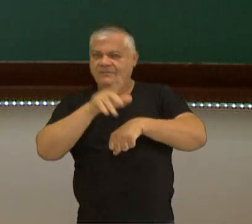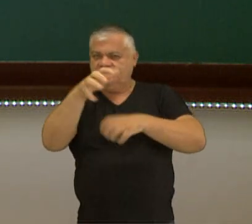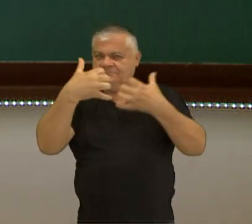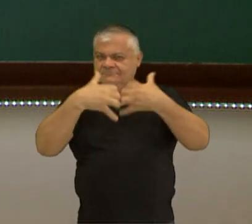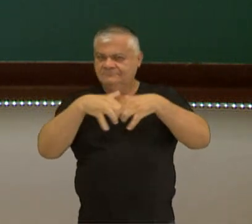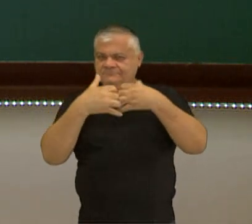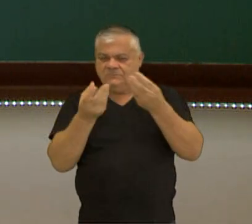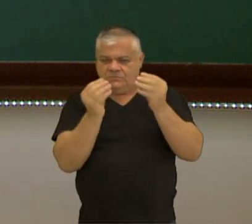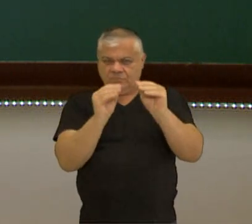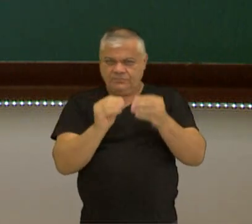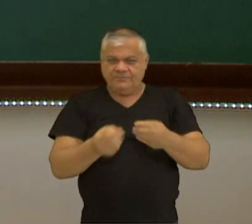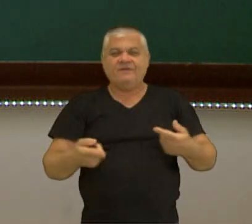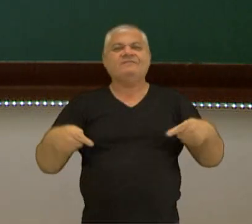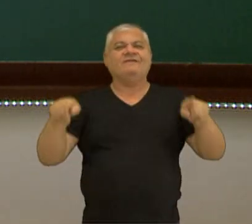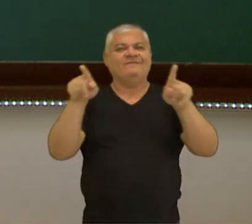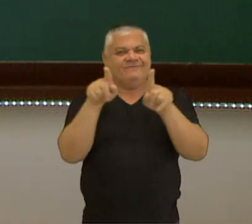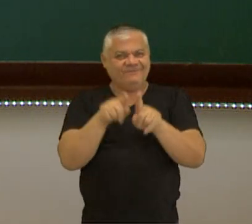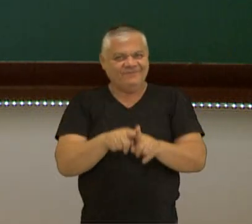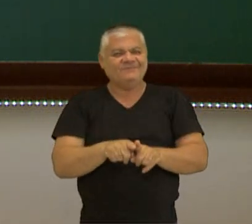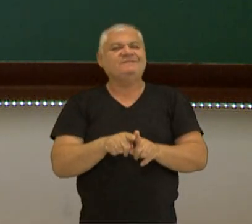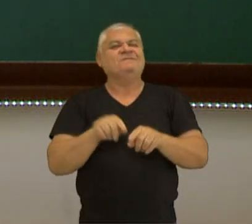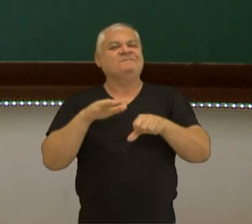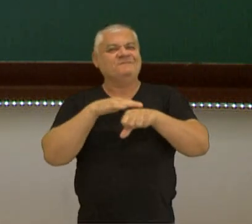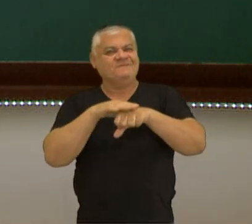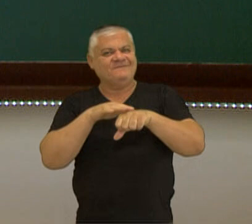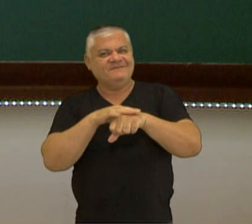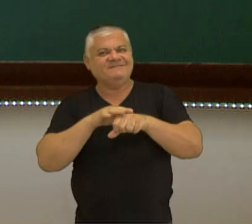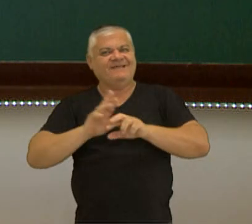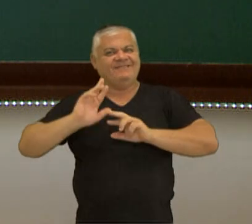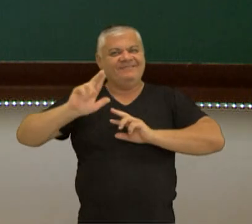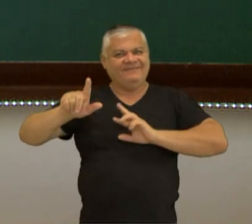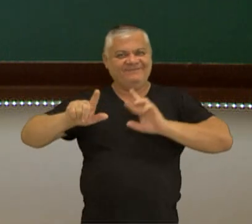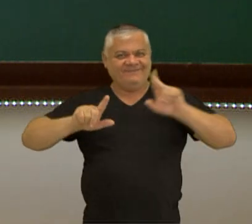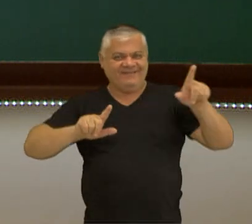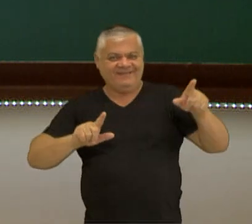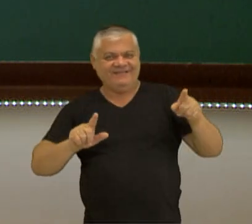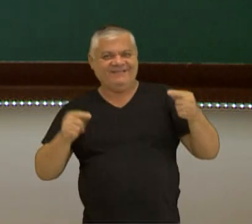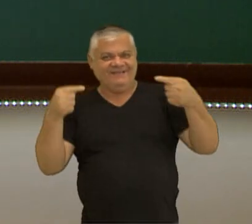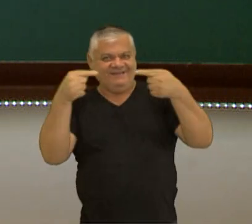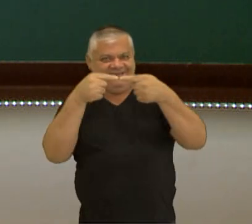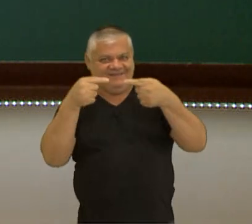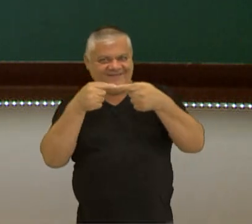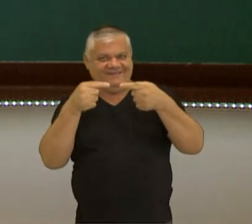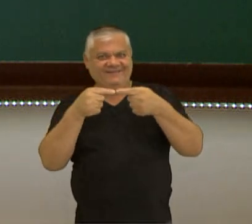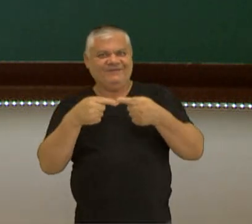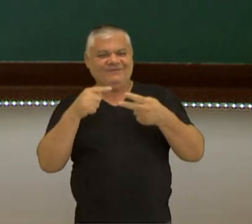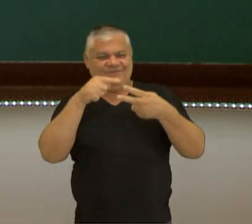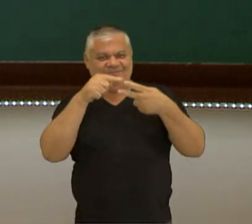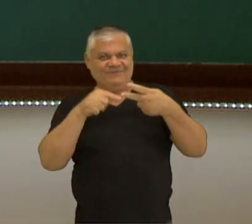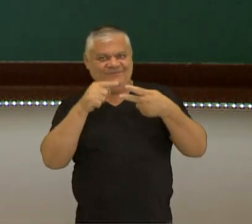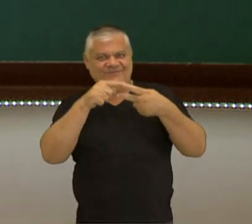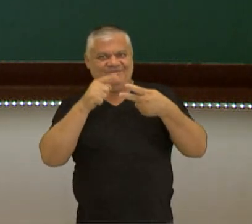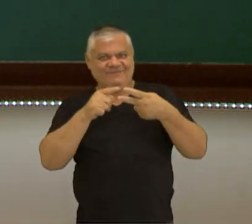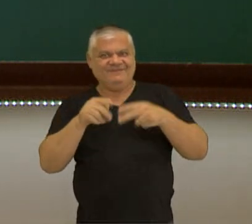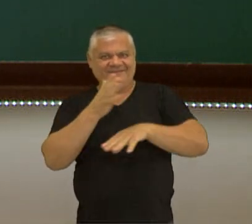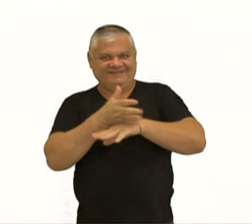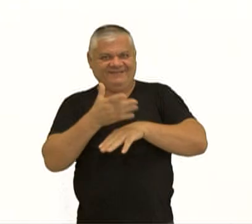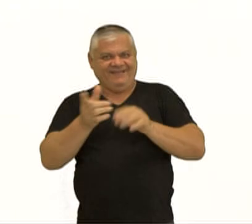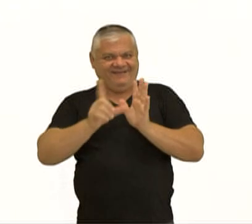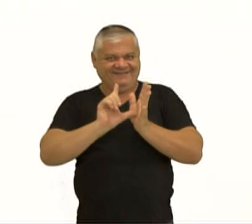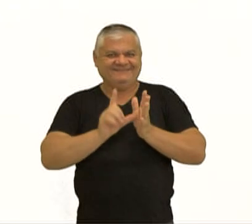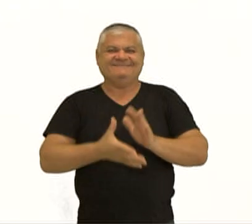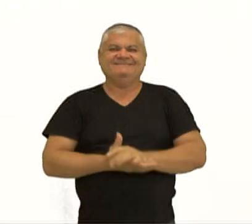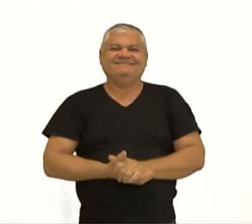vocês resolverem e já voltamos a discutir as diferenças em relação aos outros dois exercícios que a gente resolveu antes.